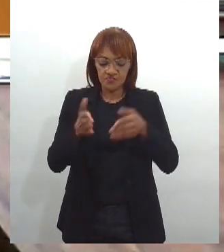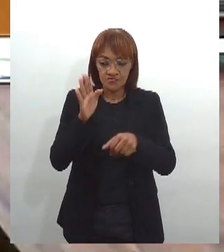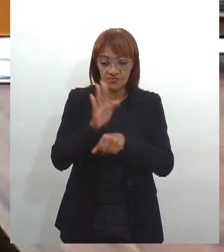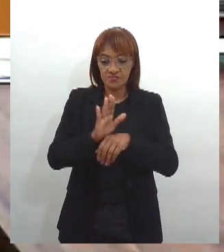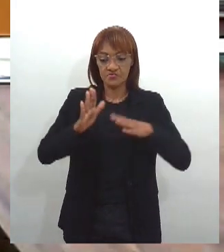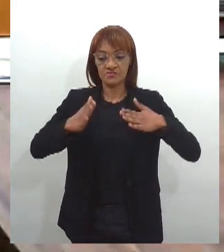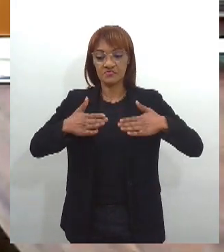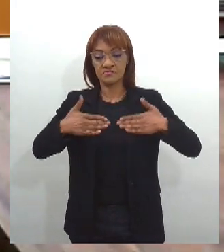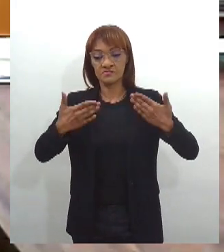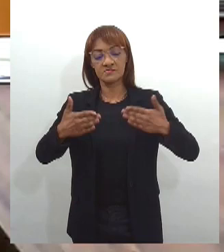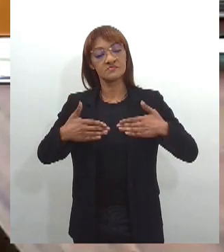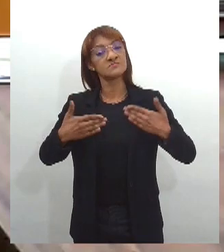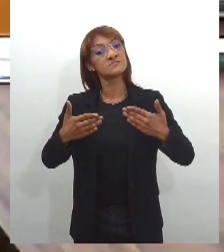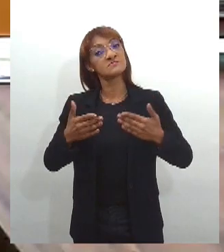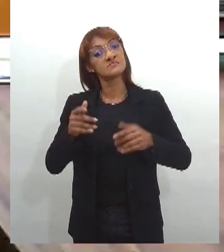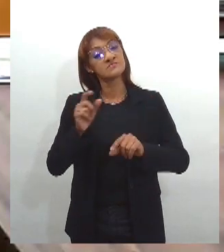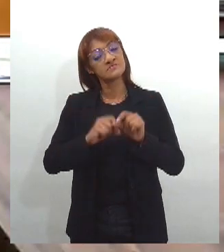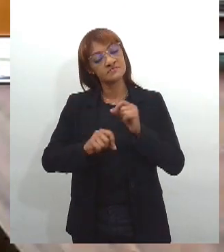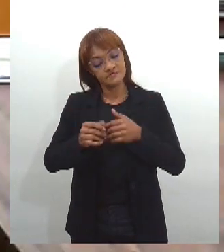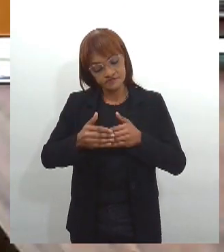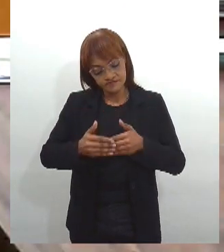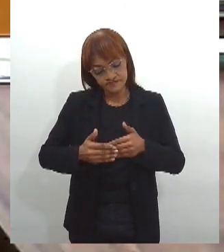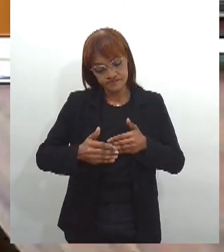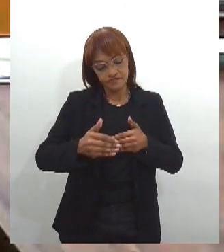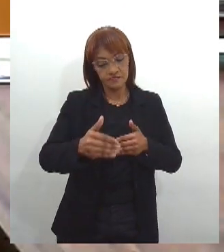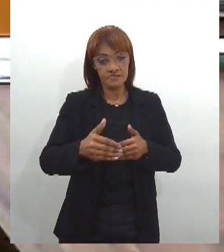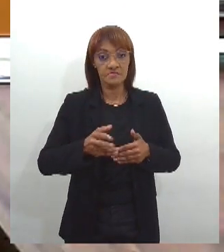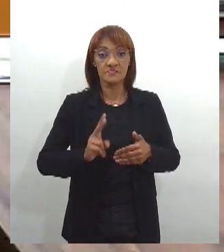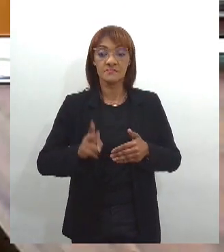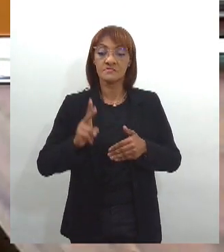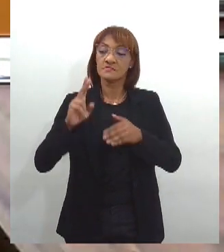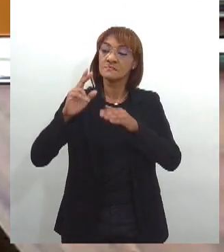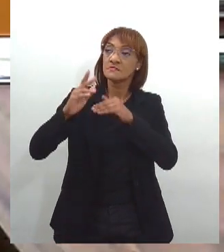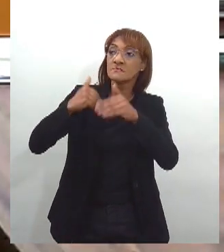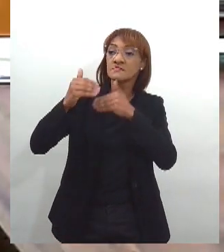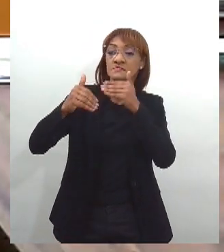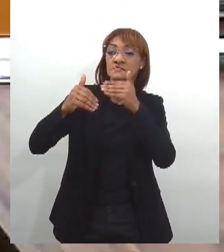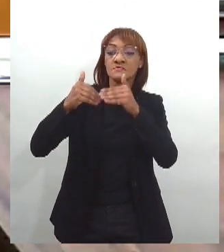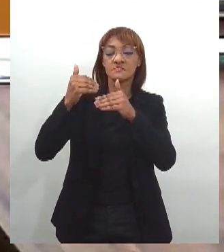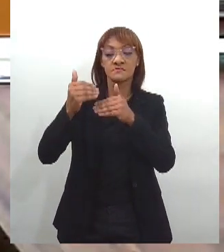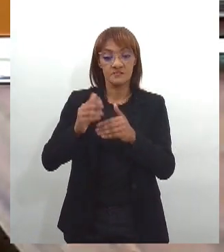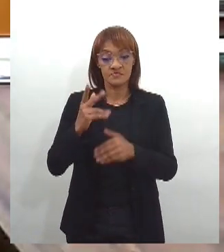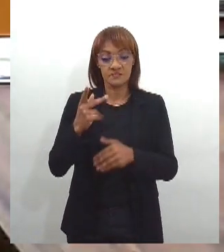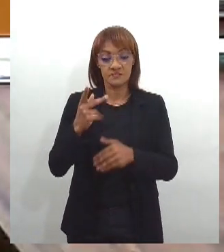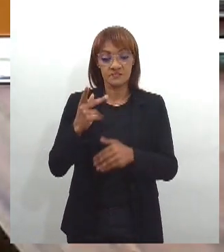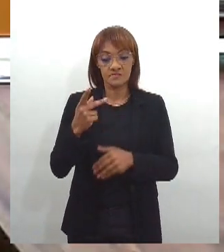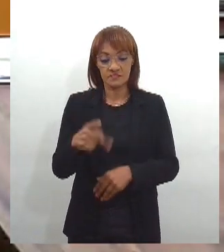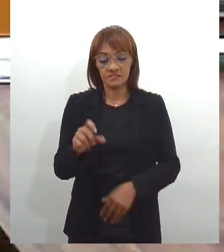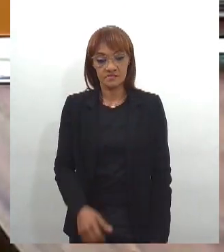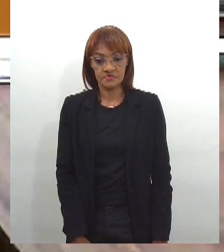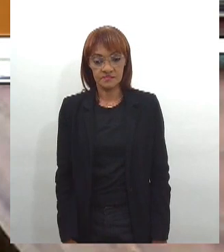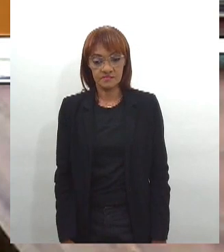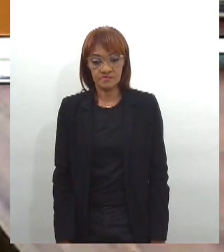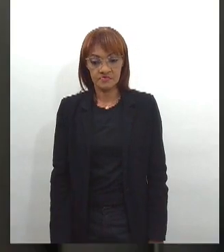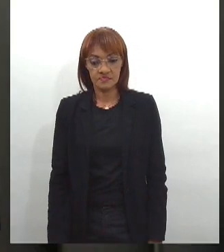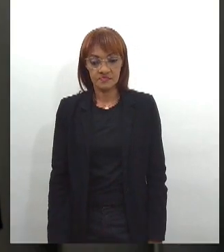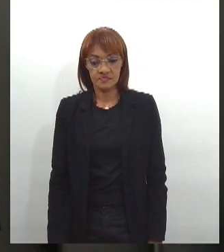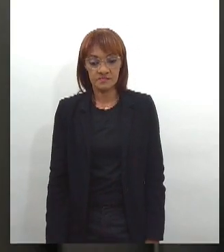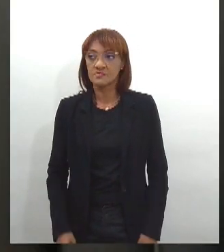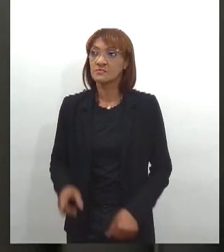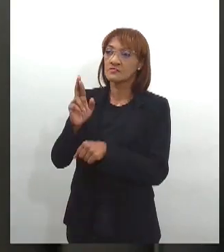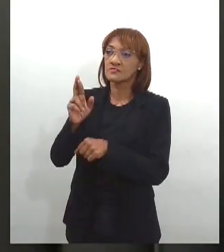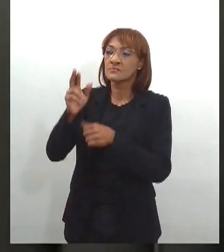possamos, daí em diante, avançar cada vez mais no desenvolvimento agrícola de Sergipe. Dr. Marcos Aurélio, muitíssimo